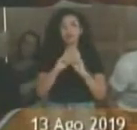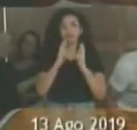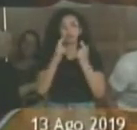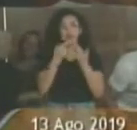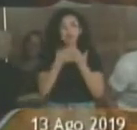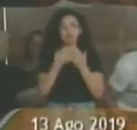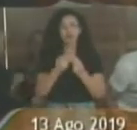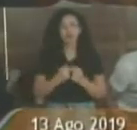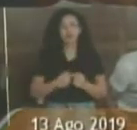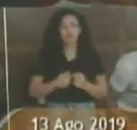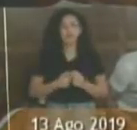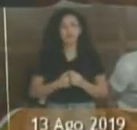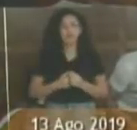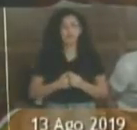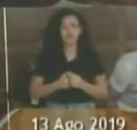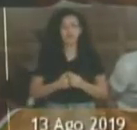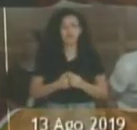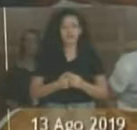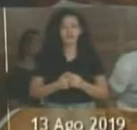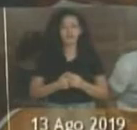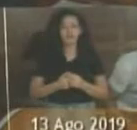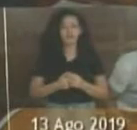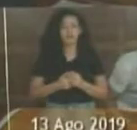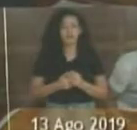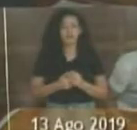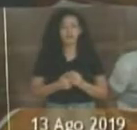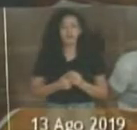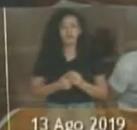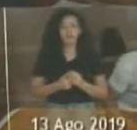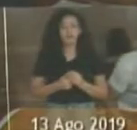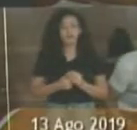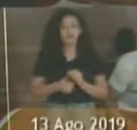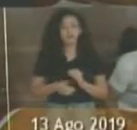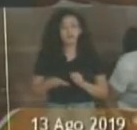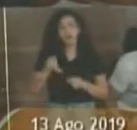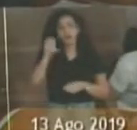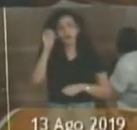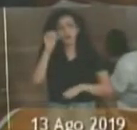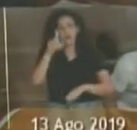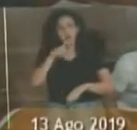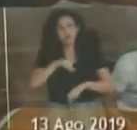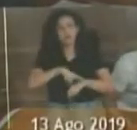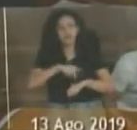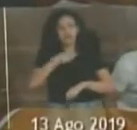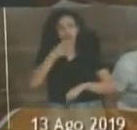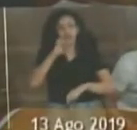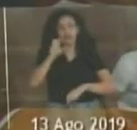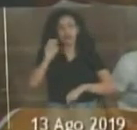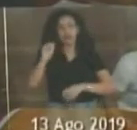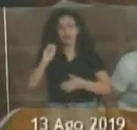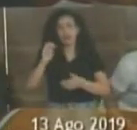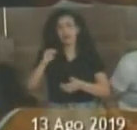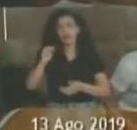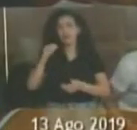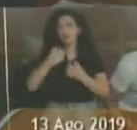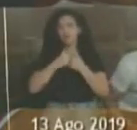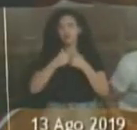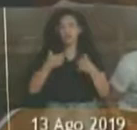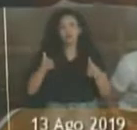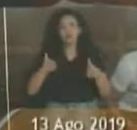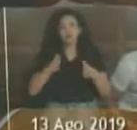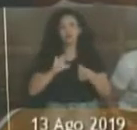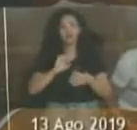sessão ordinária do segundo período legislativo de 2019. Às 9:58, o presidente Flavinho abriu a sessão e, após